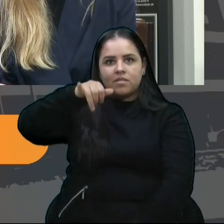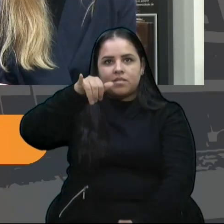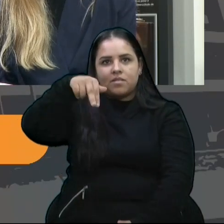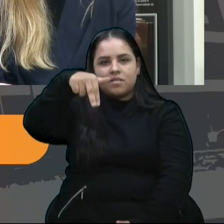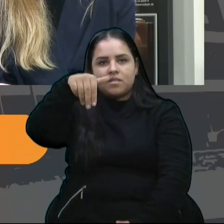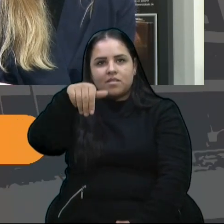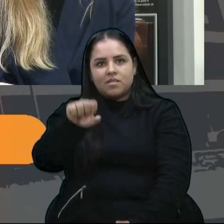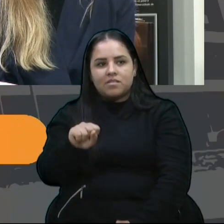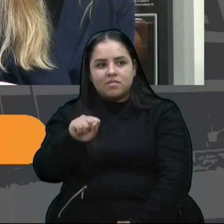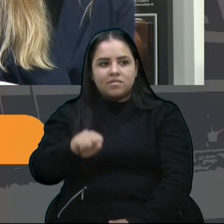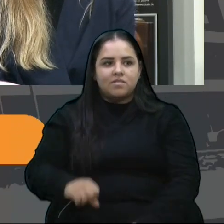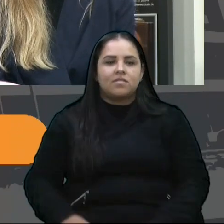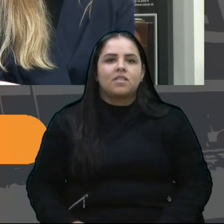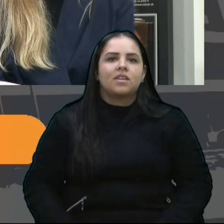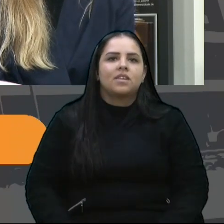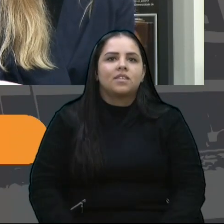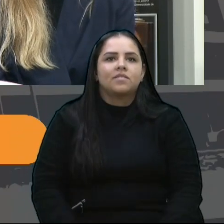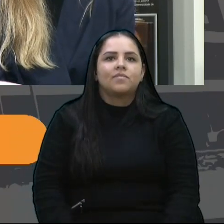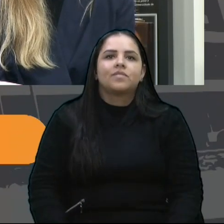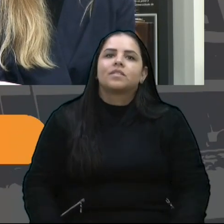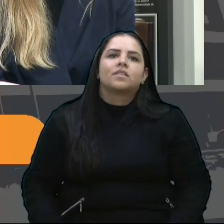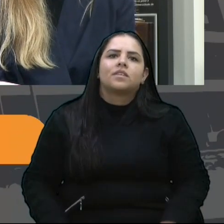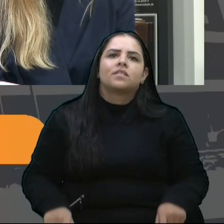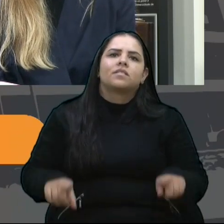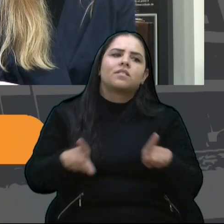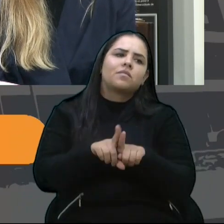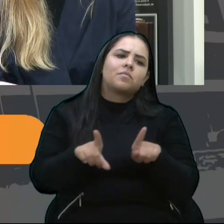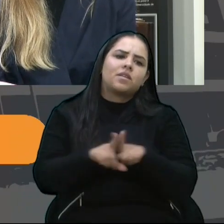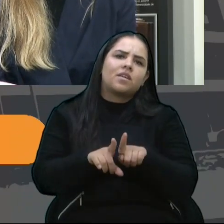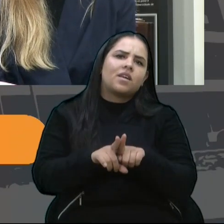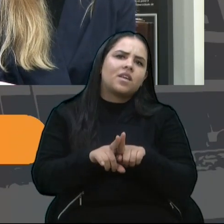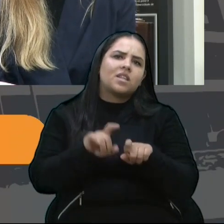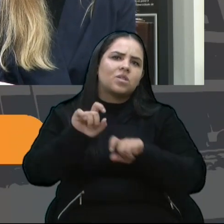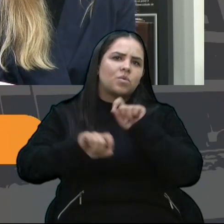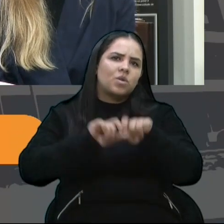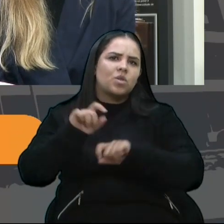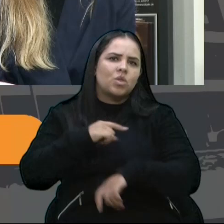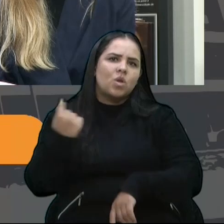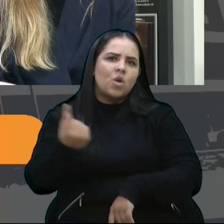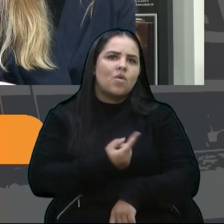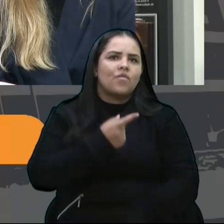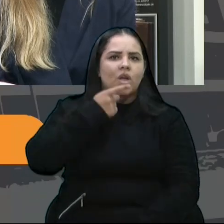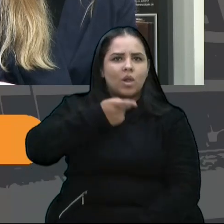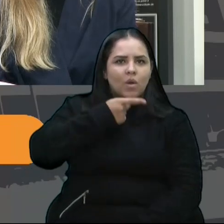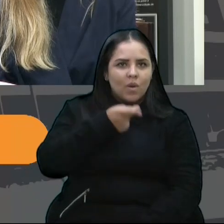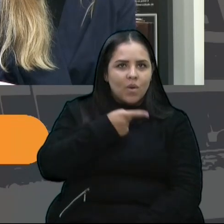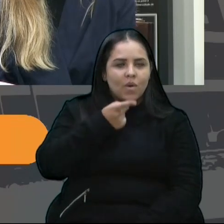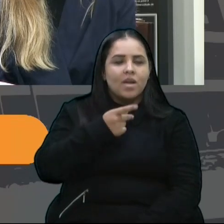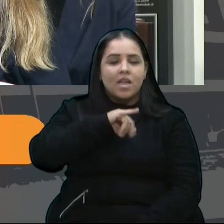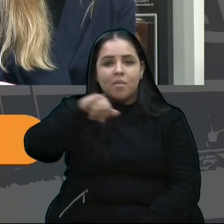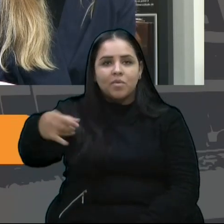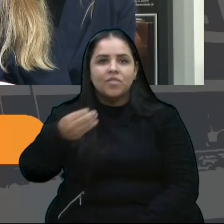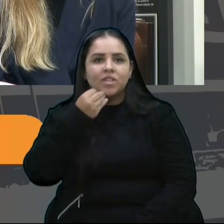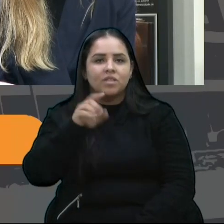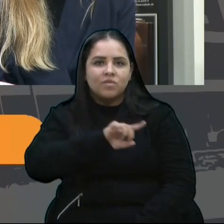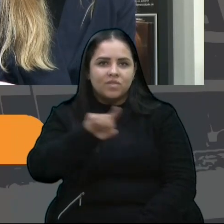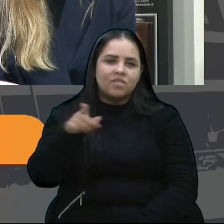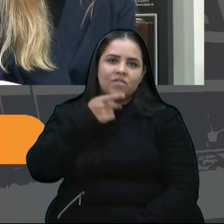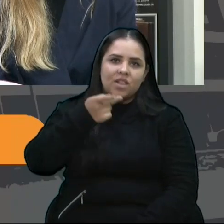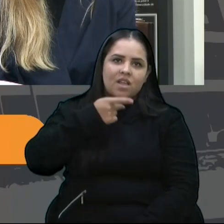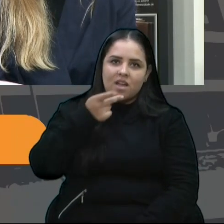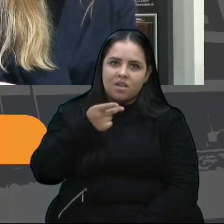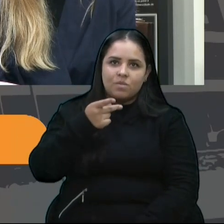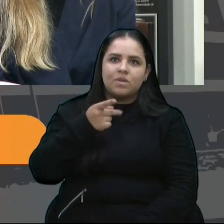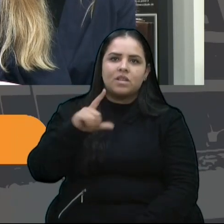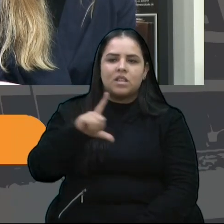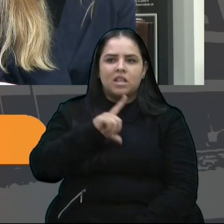né? Mas vejo esses pontos que eu coloquei para vocês. E assim, aproveitando que vocês me deram a palavra, a gente está, né,